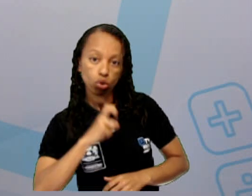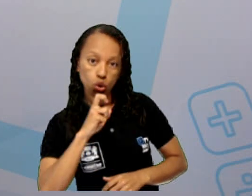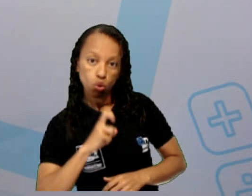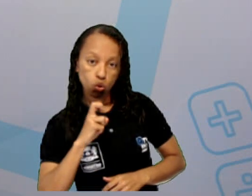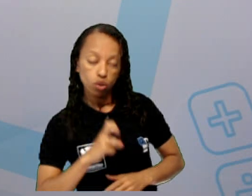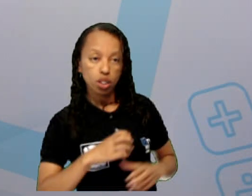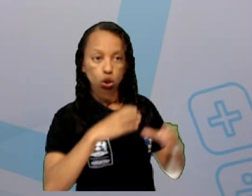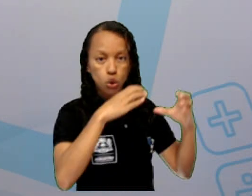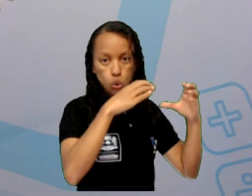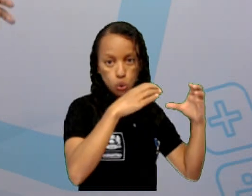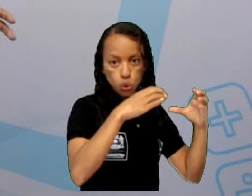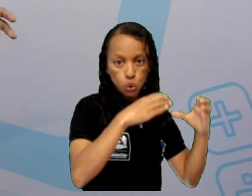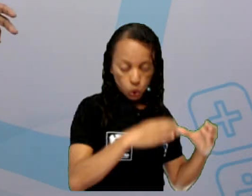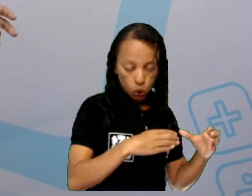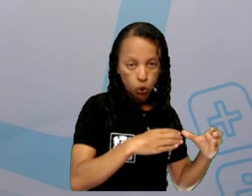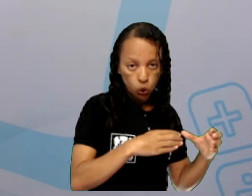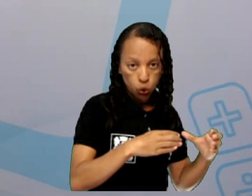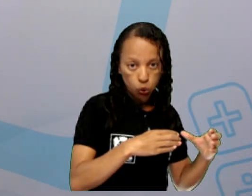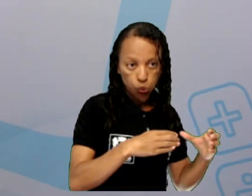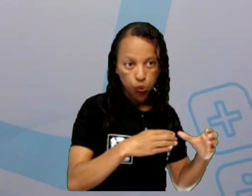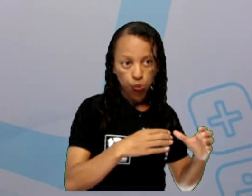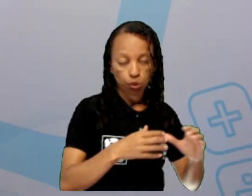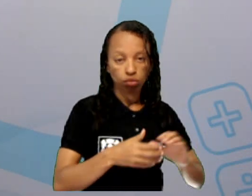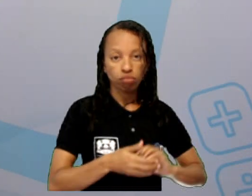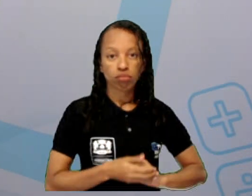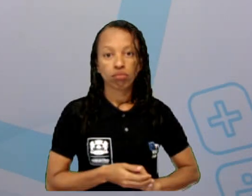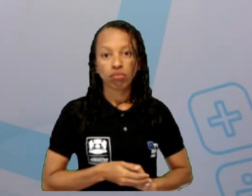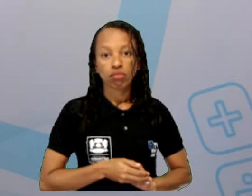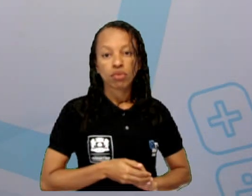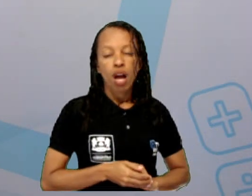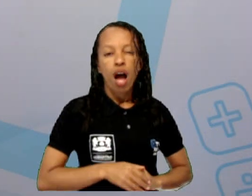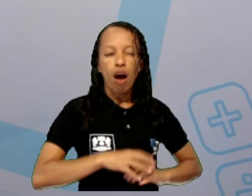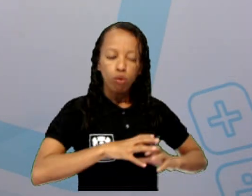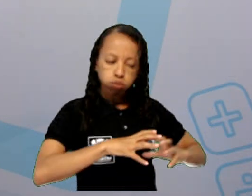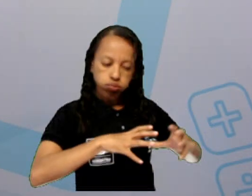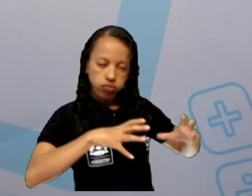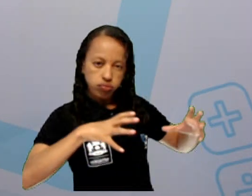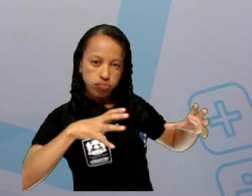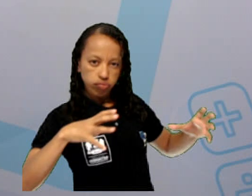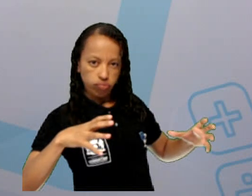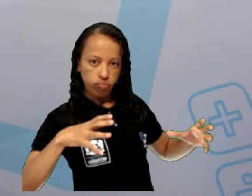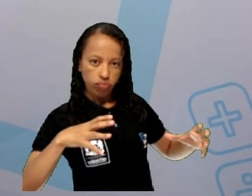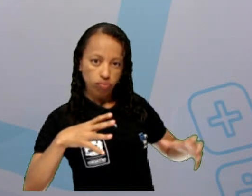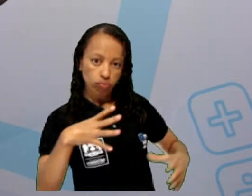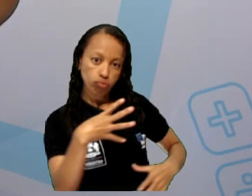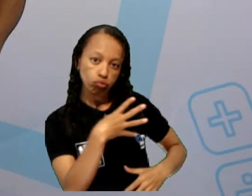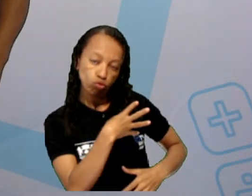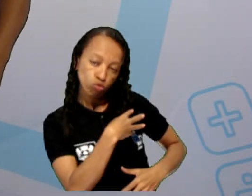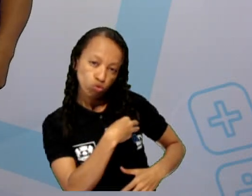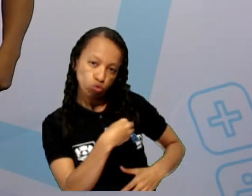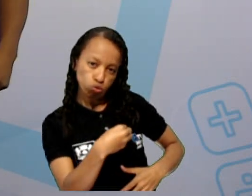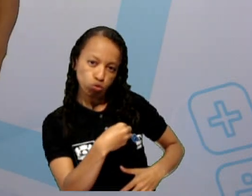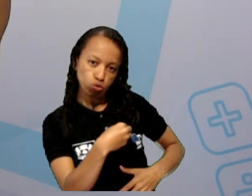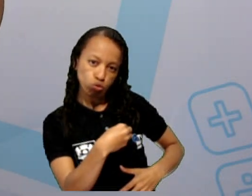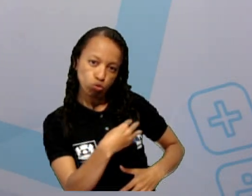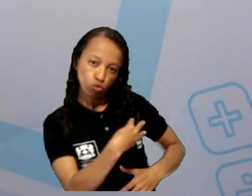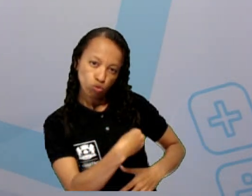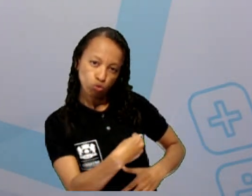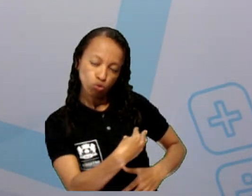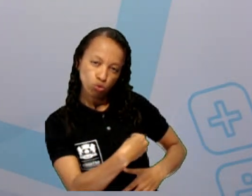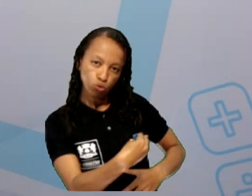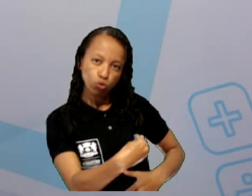dos seres vertebrados, também um grupo muito grande, são os mamíferos. A principal característica